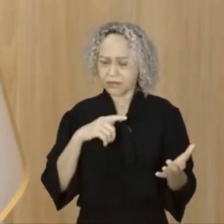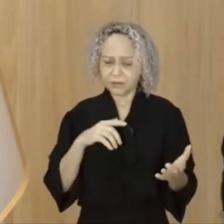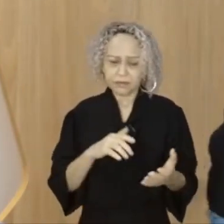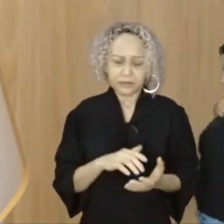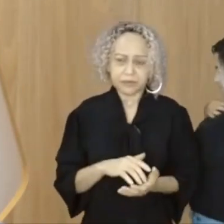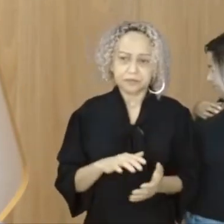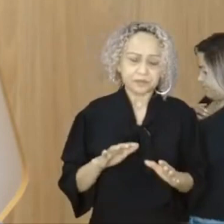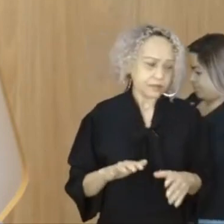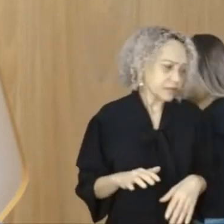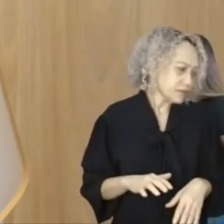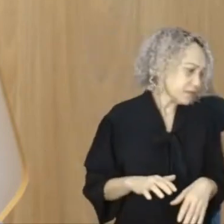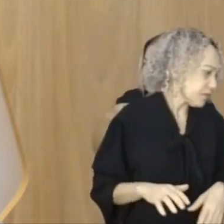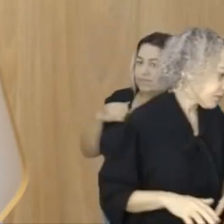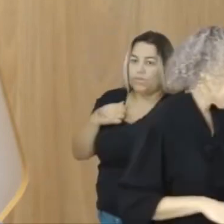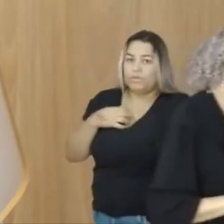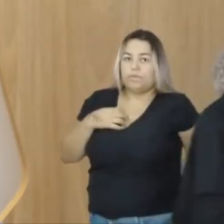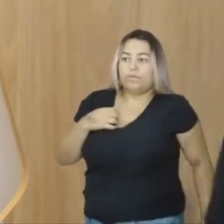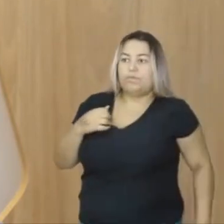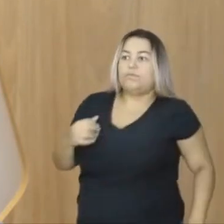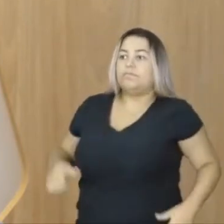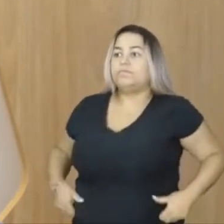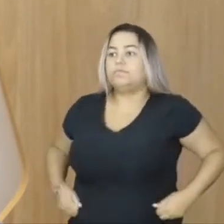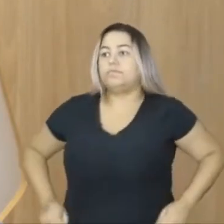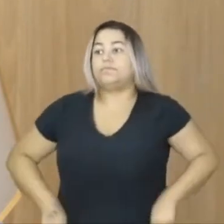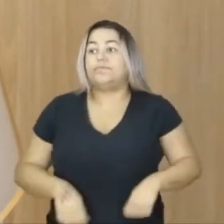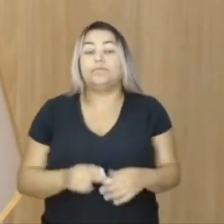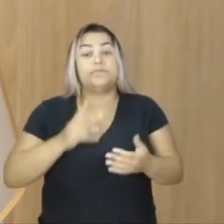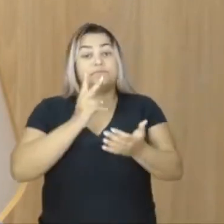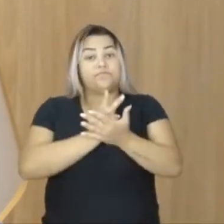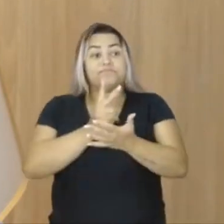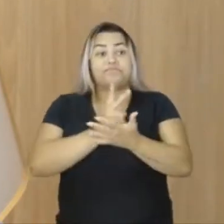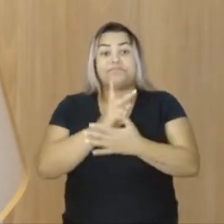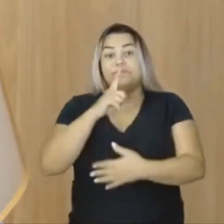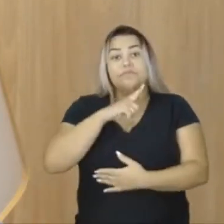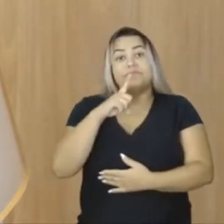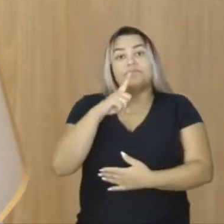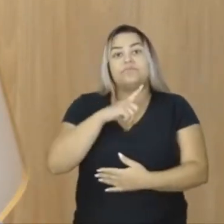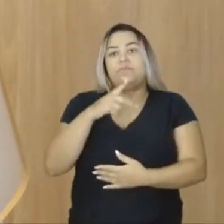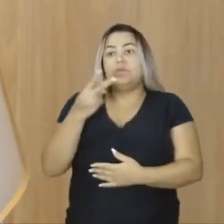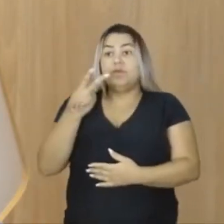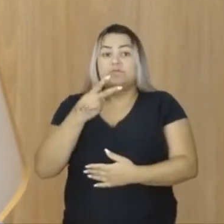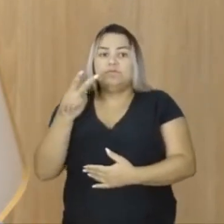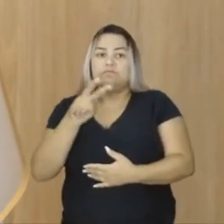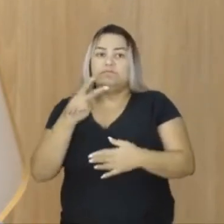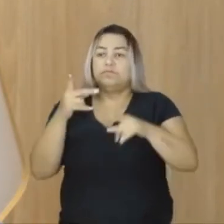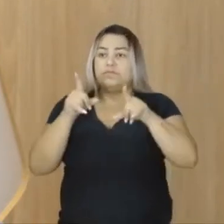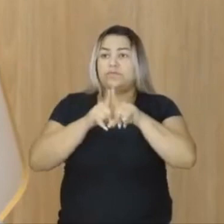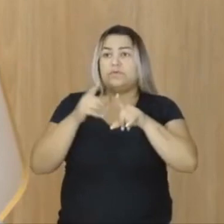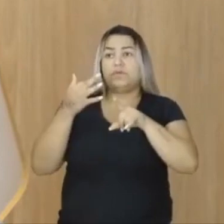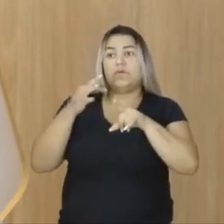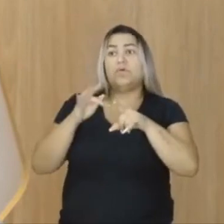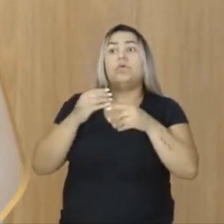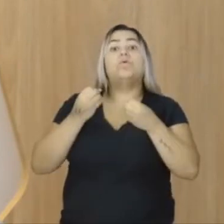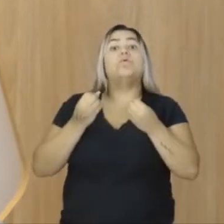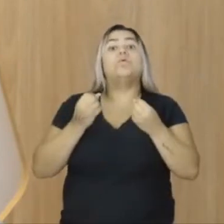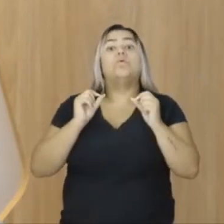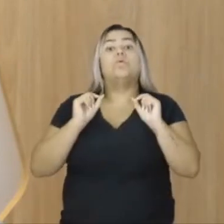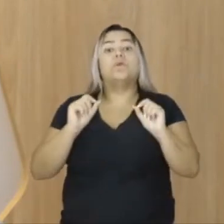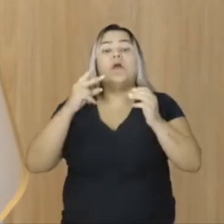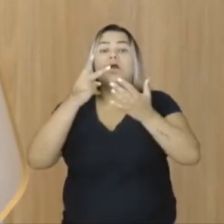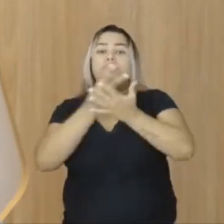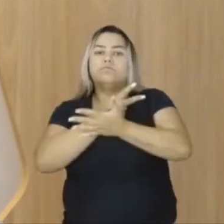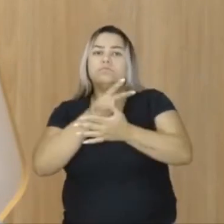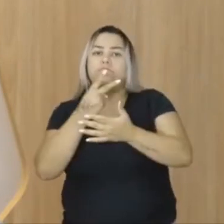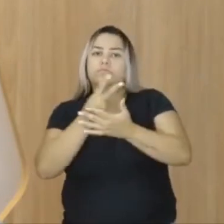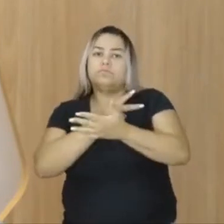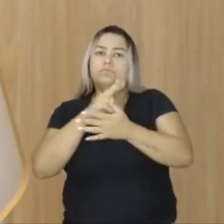mas não tem isenção nos estados. E mesmo quando tem isenções nos dois entes federados, o que acontece? Tem